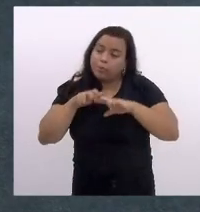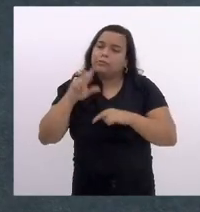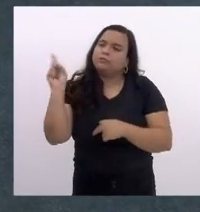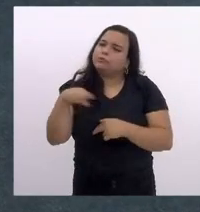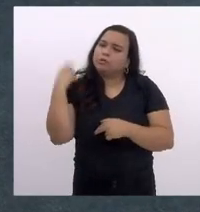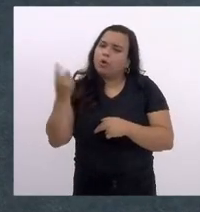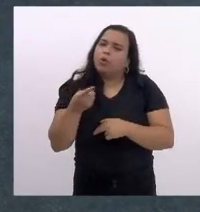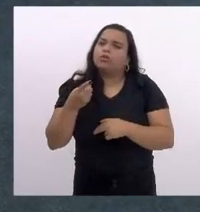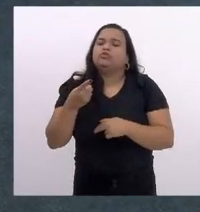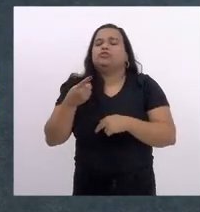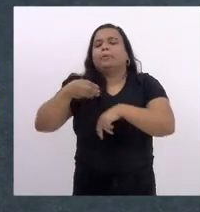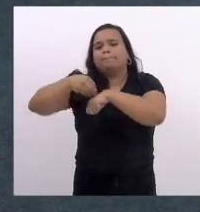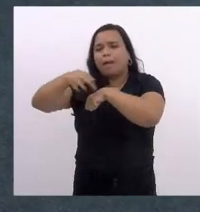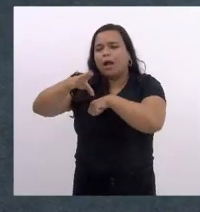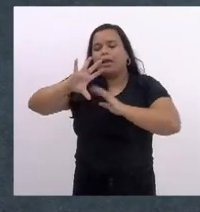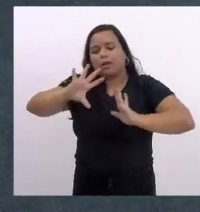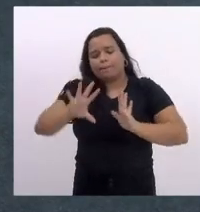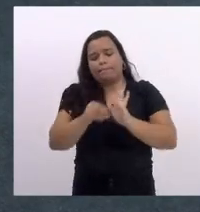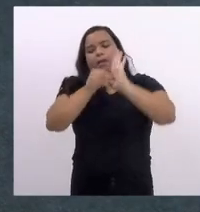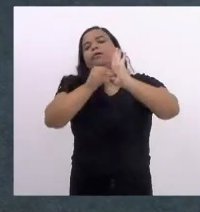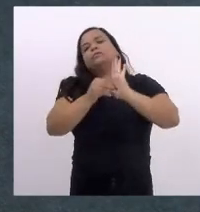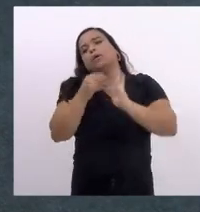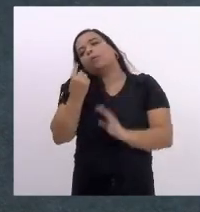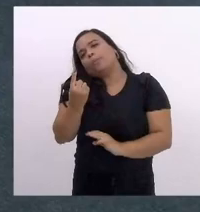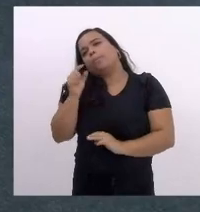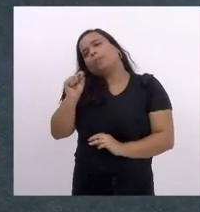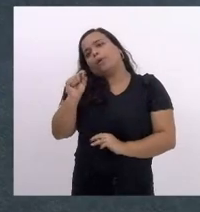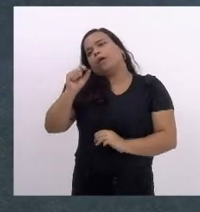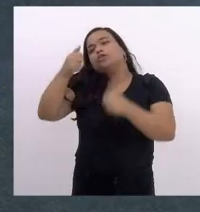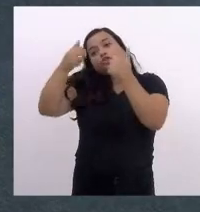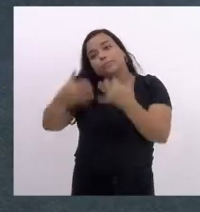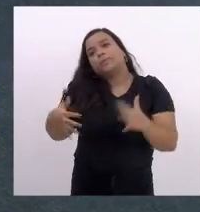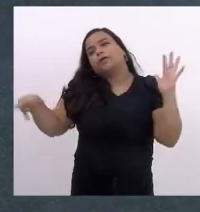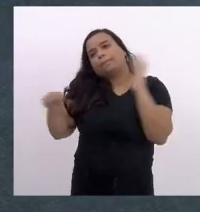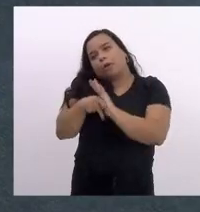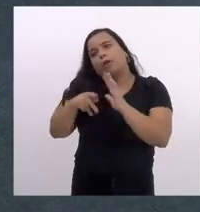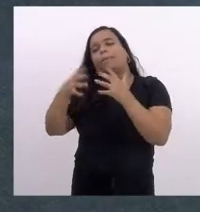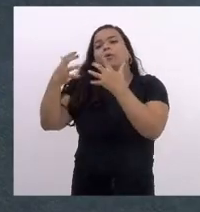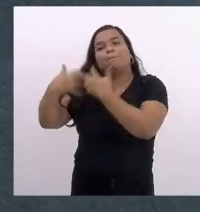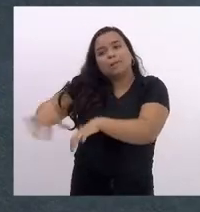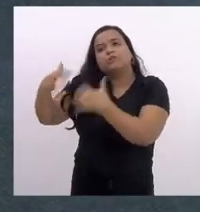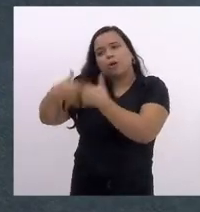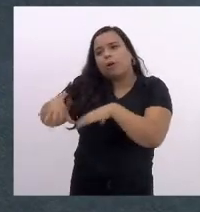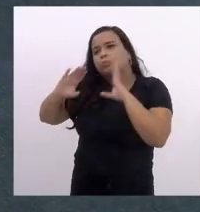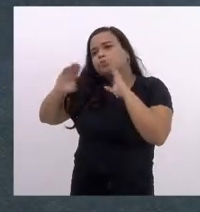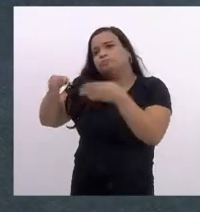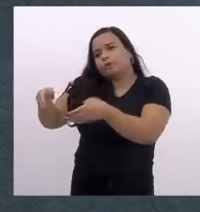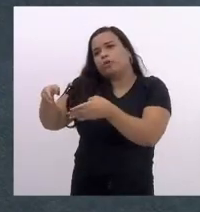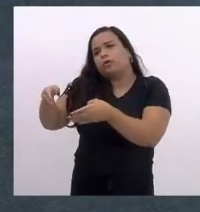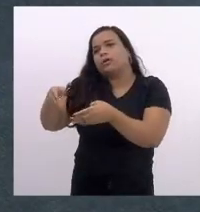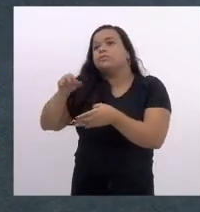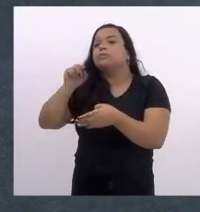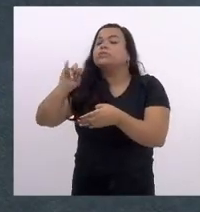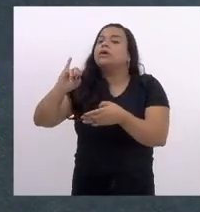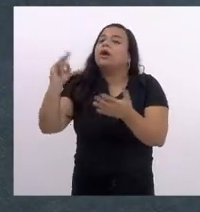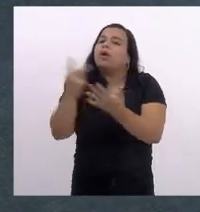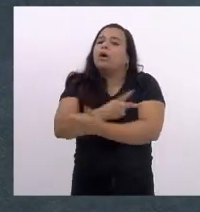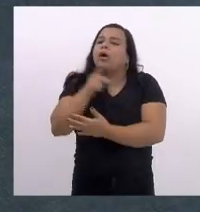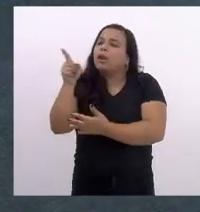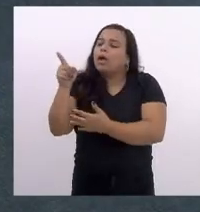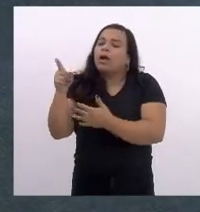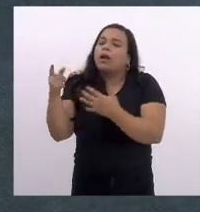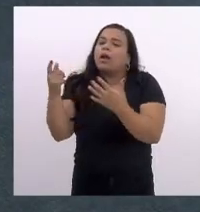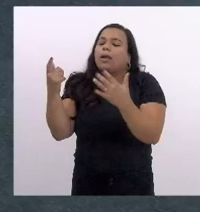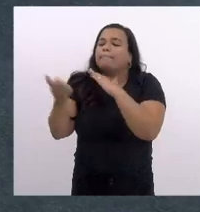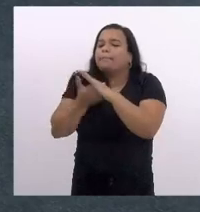uma emenda que trata basicamente de Petrópolis, em casos de médias empresas. Por quê?